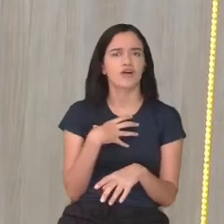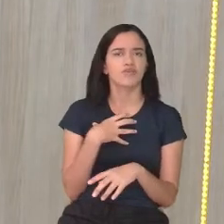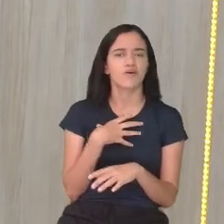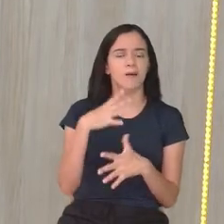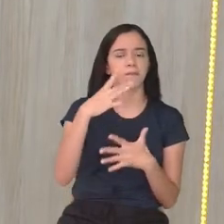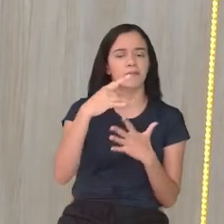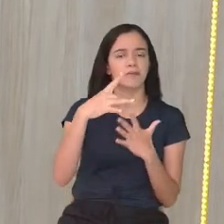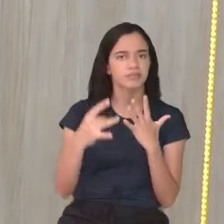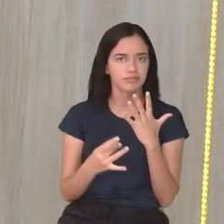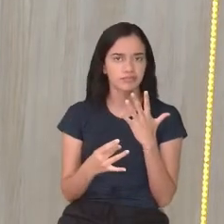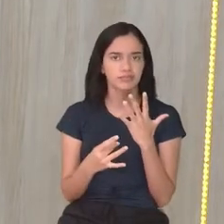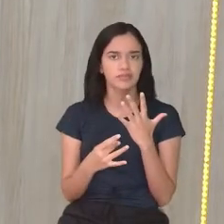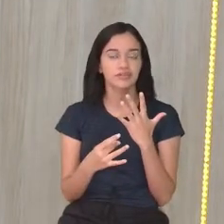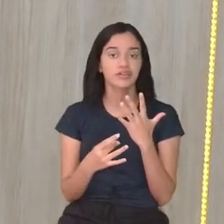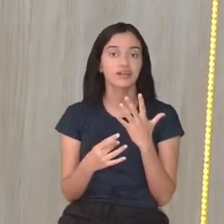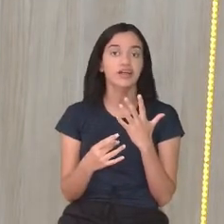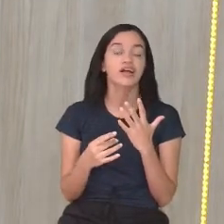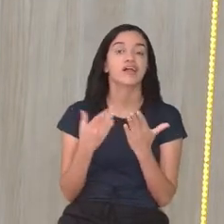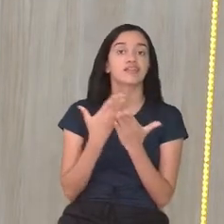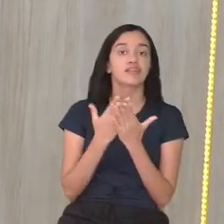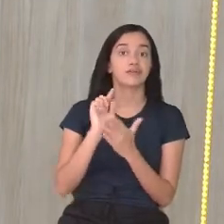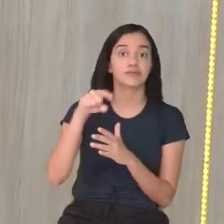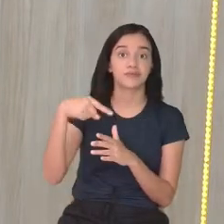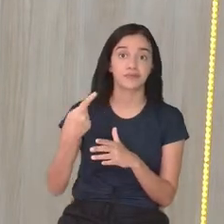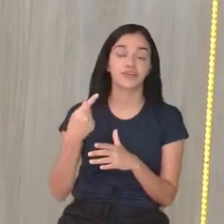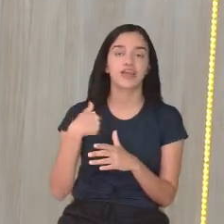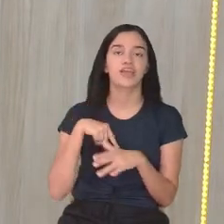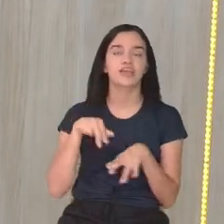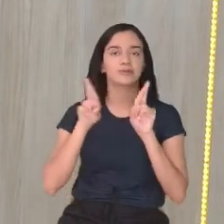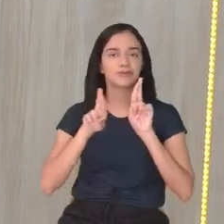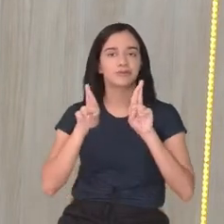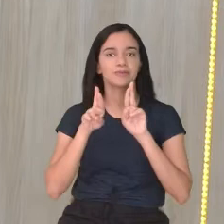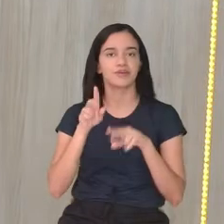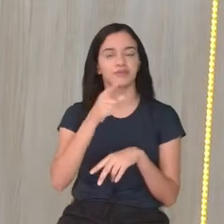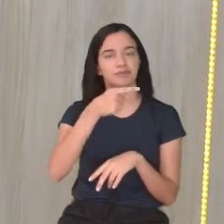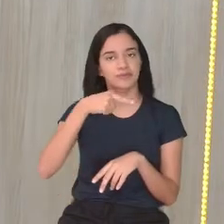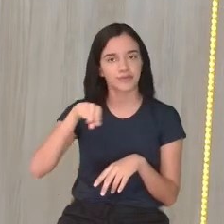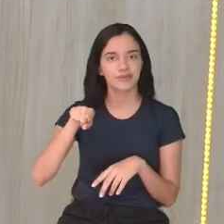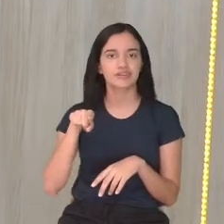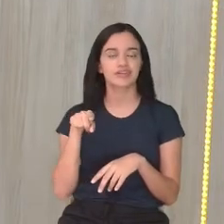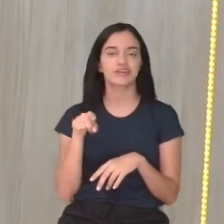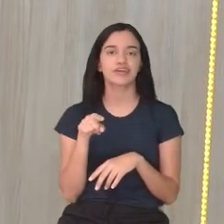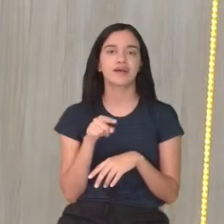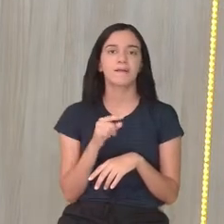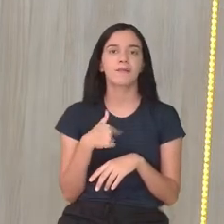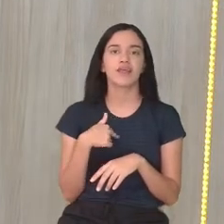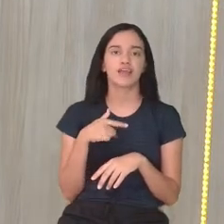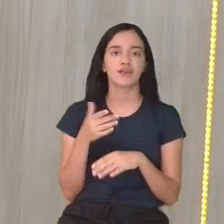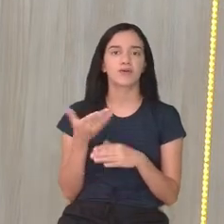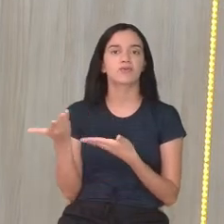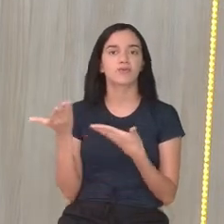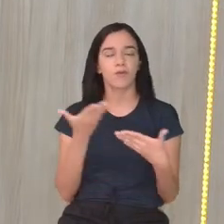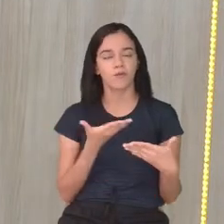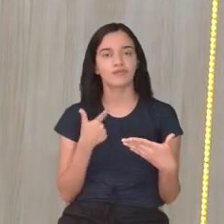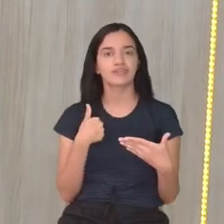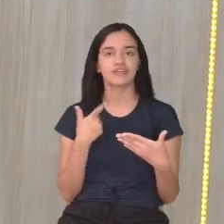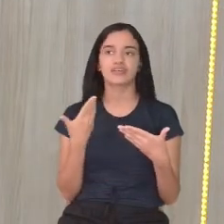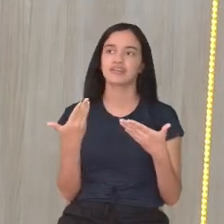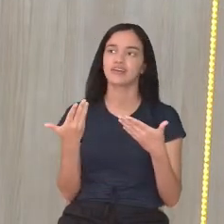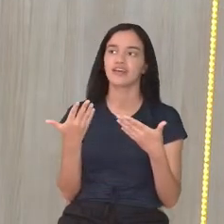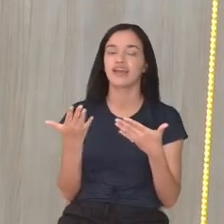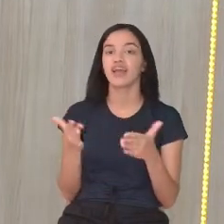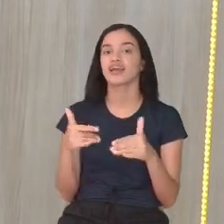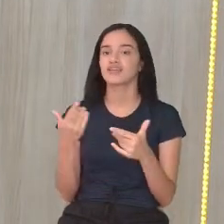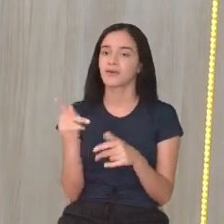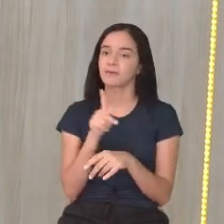detalhada na próxima aula. Então, já espero você aí E já deixo o convite desde agora. Vou passar